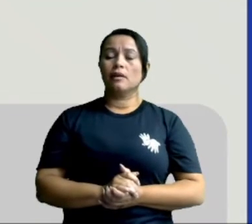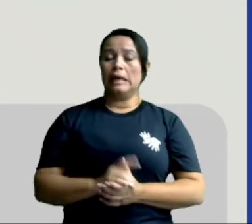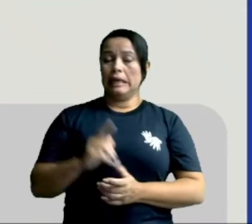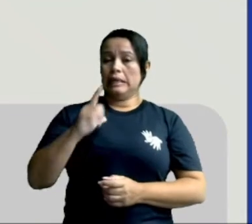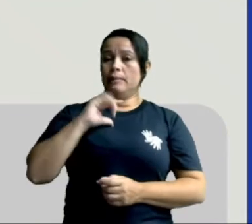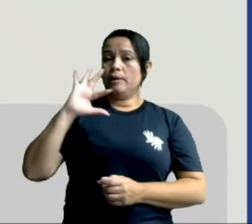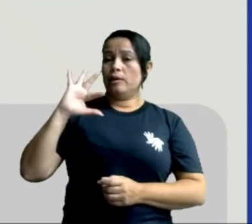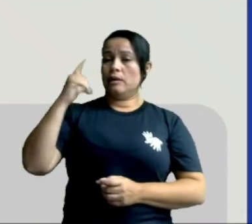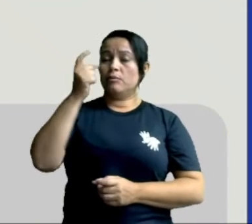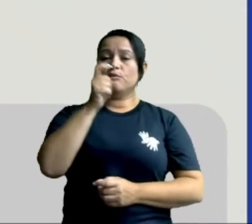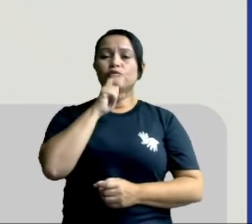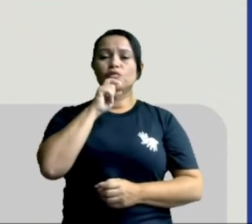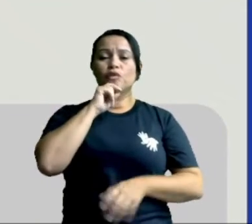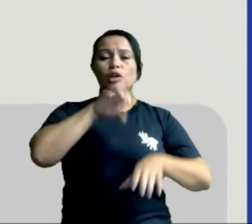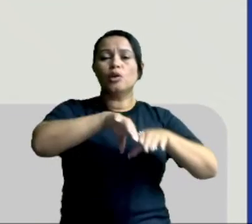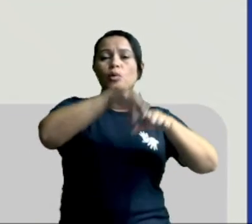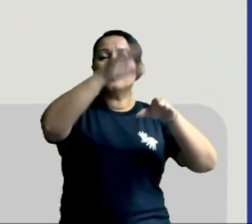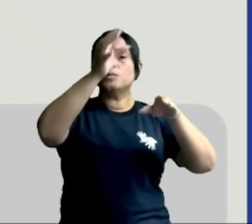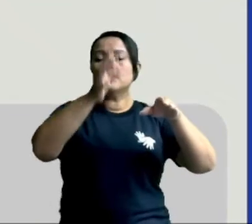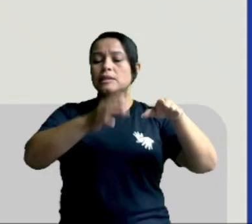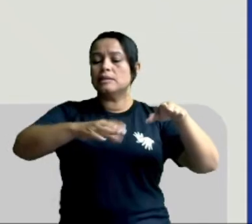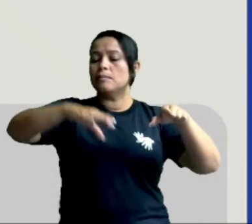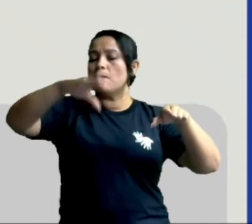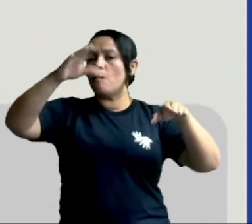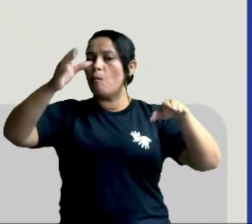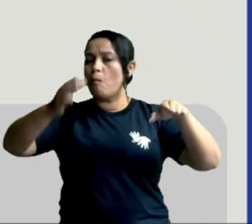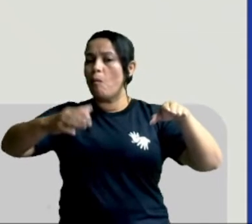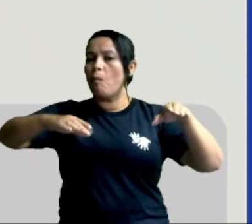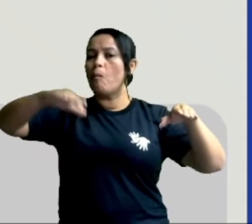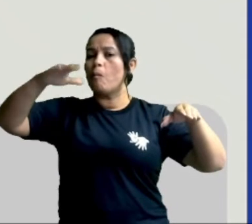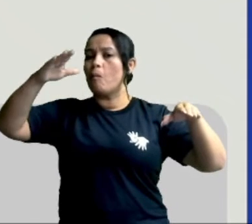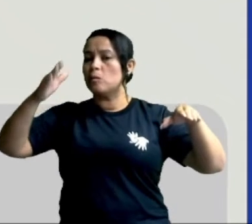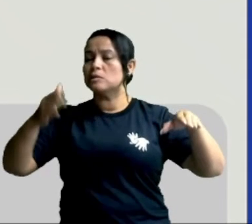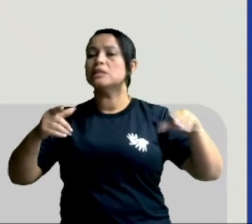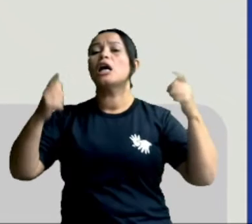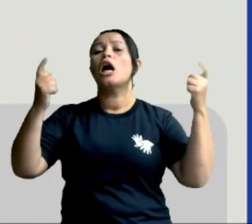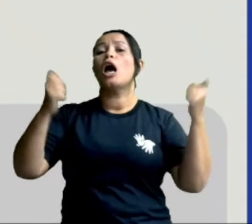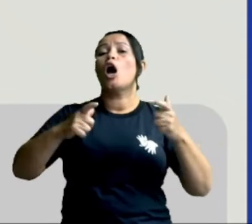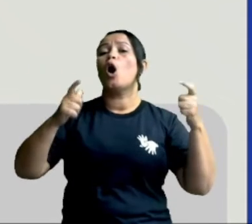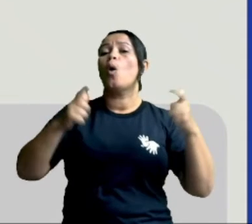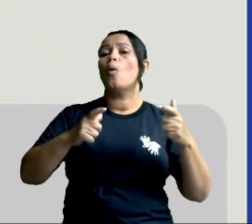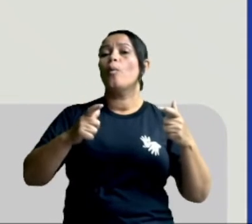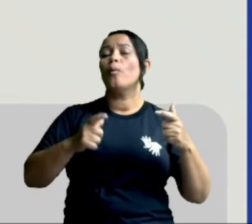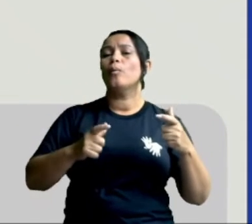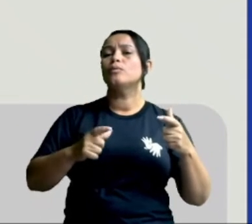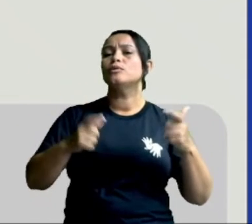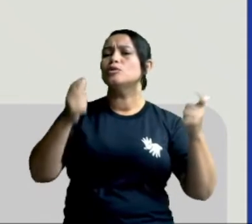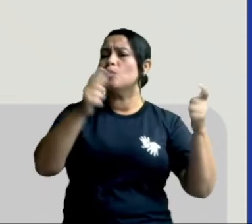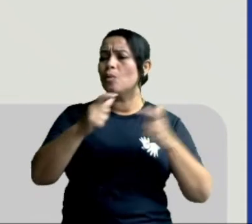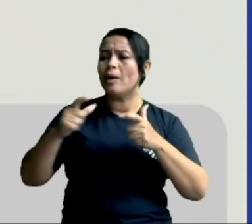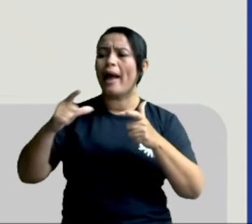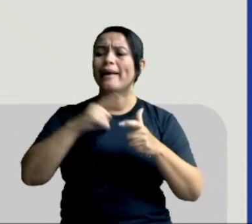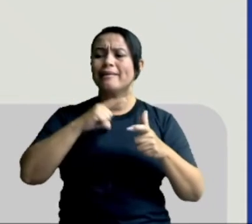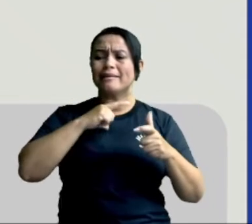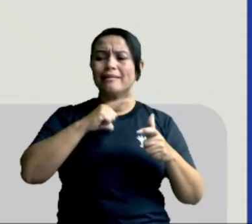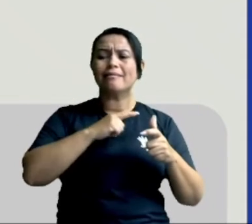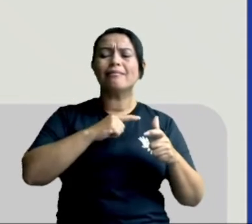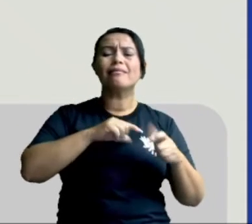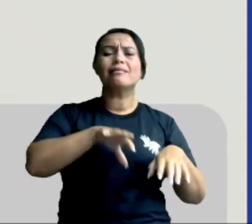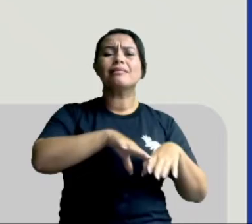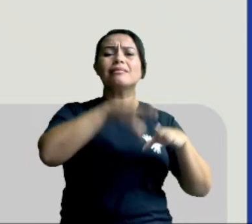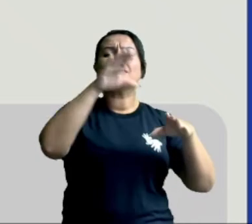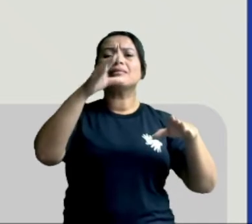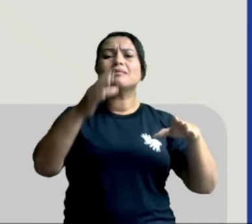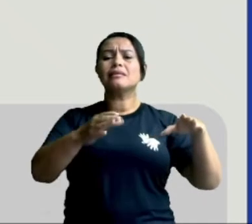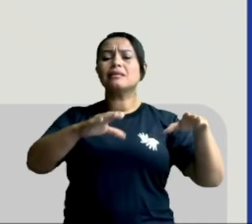e o clima frio de montanha onde é que é ocorre em regiões com grandes cadeias de montanha o